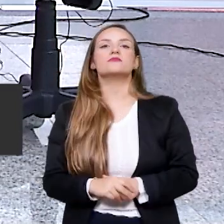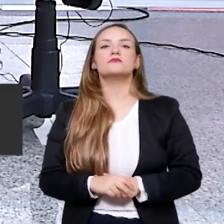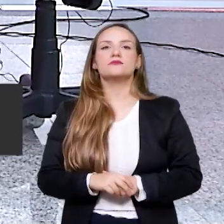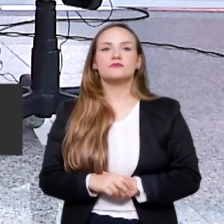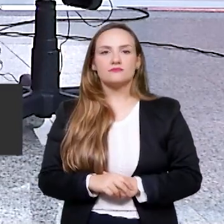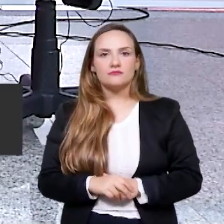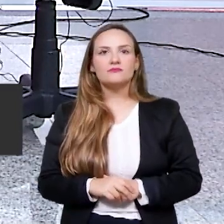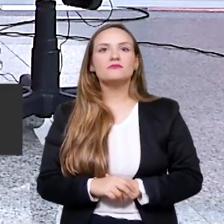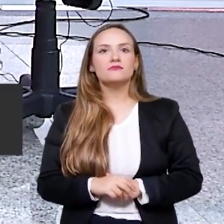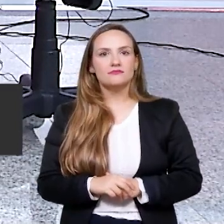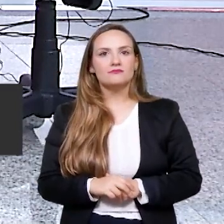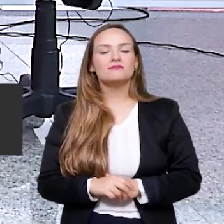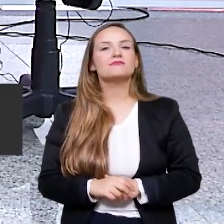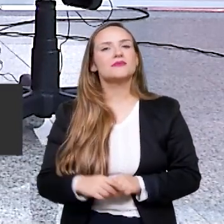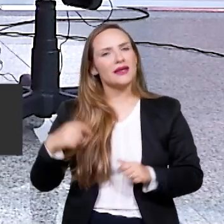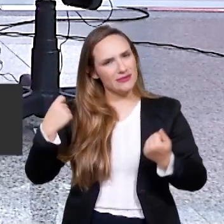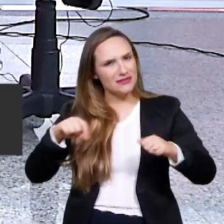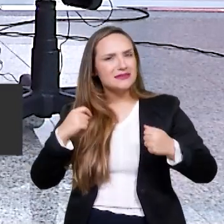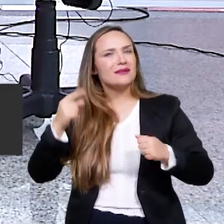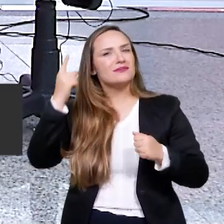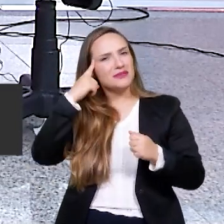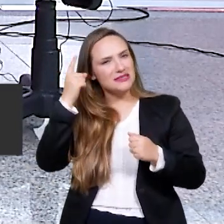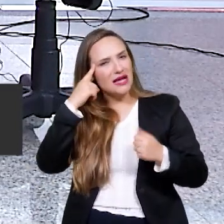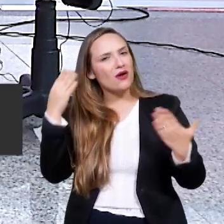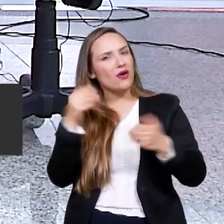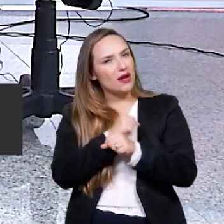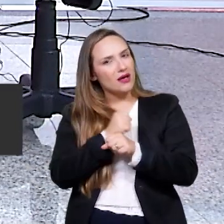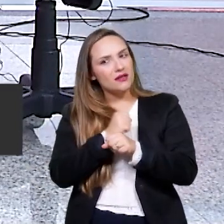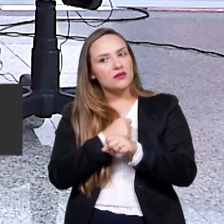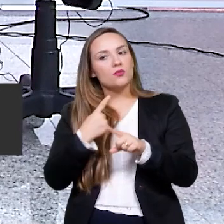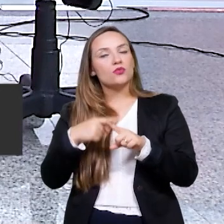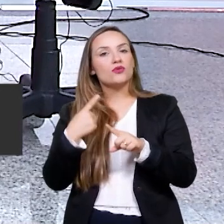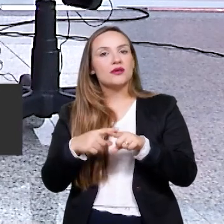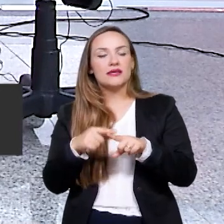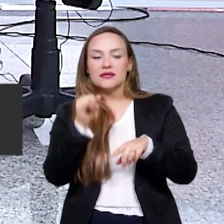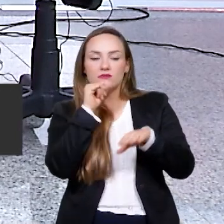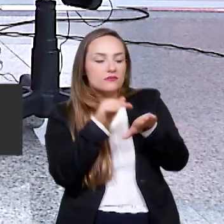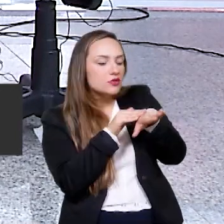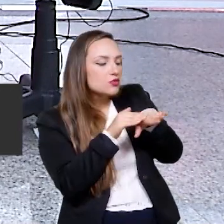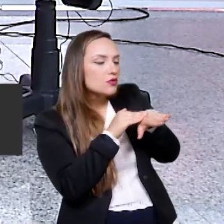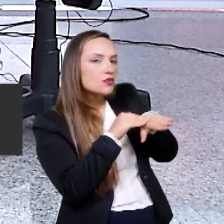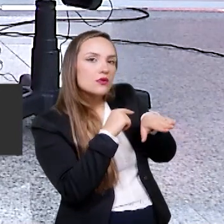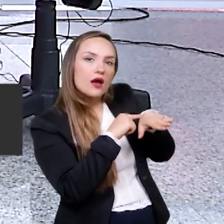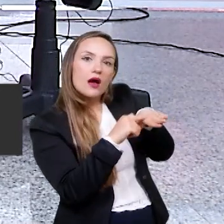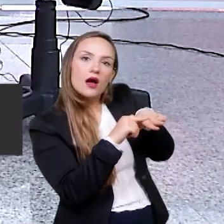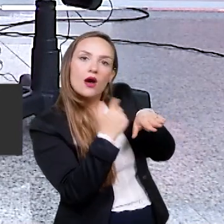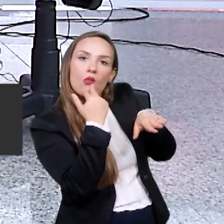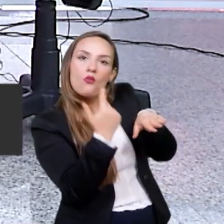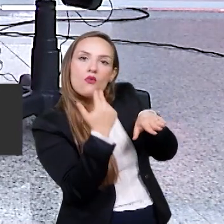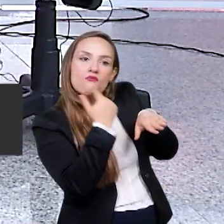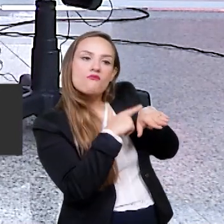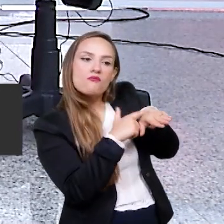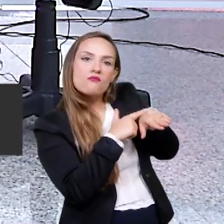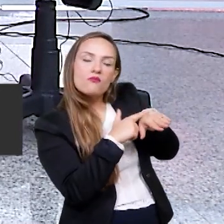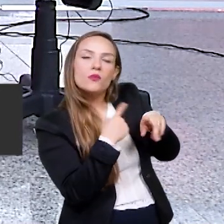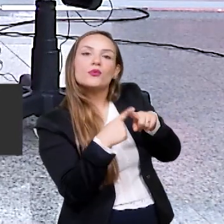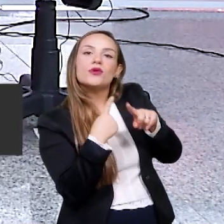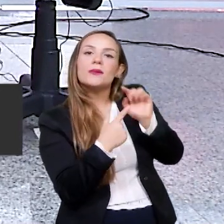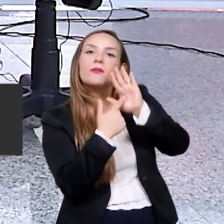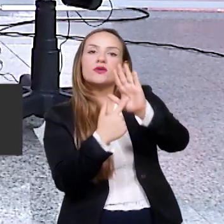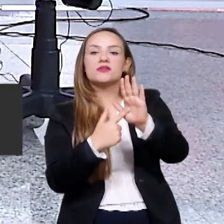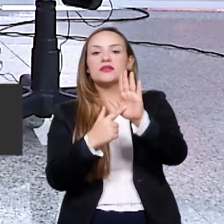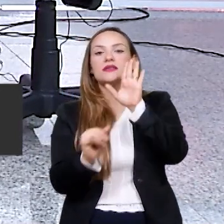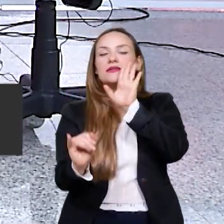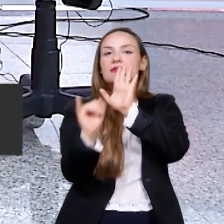inclusive. É levar para o ano todo, justamente porque a gente está falando de um detalhe, que é a cor da pele. Sim. Isso envolve a identidade